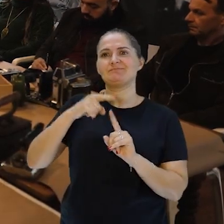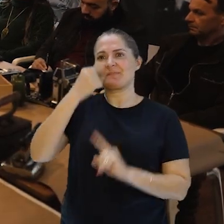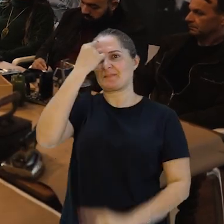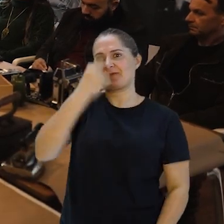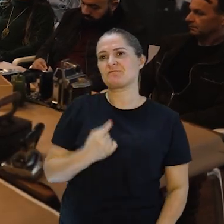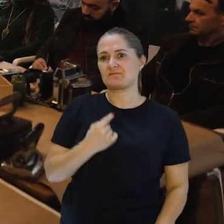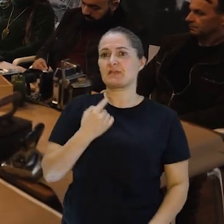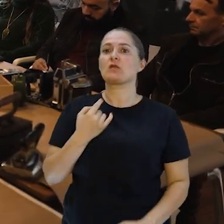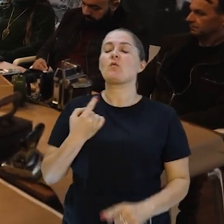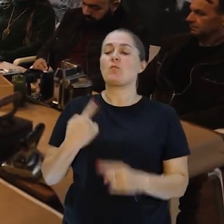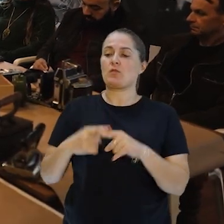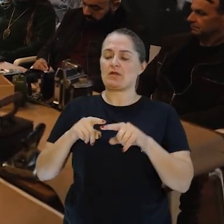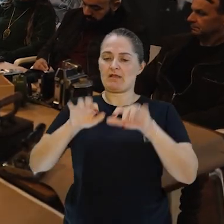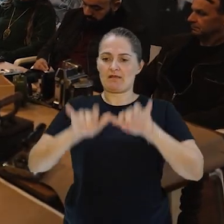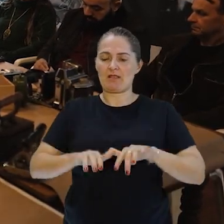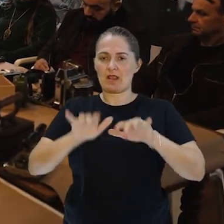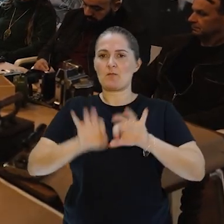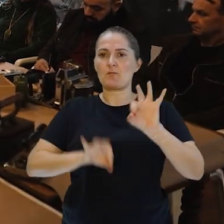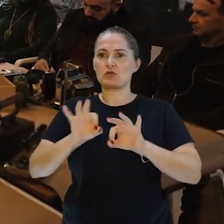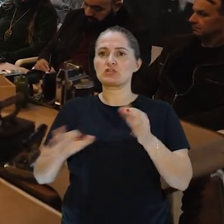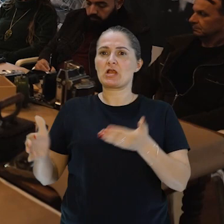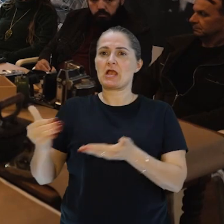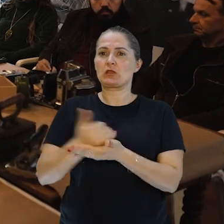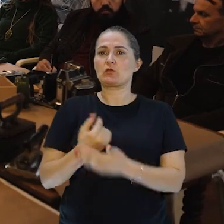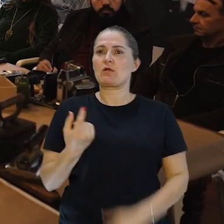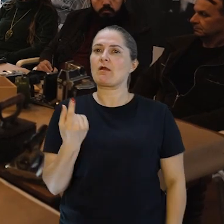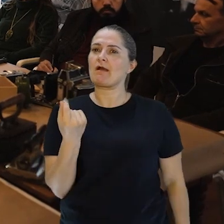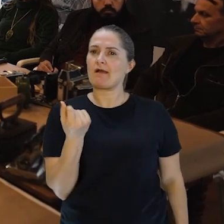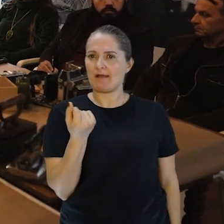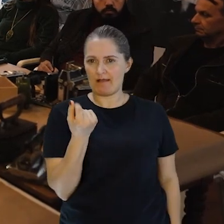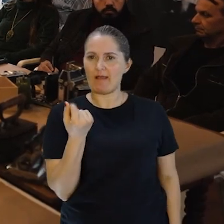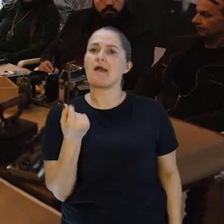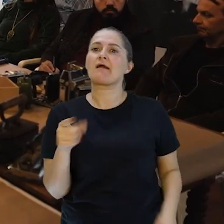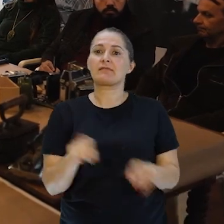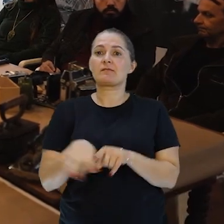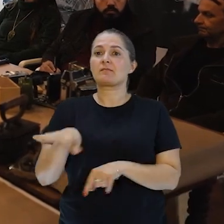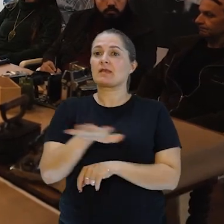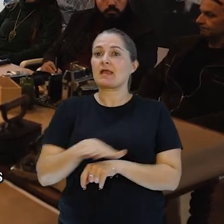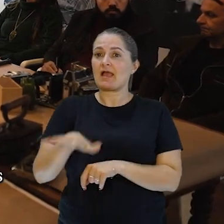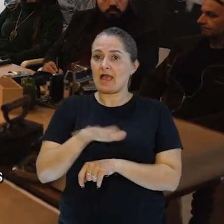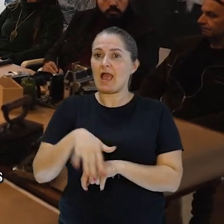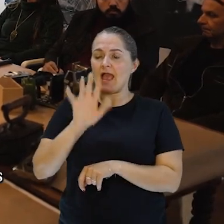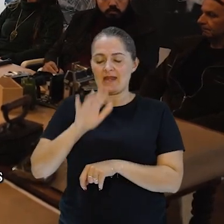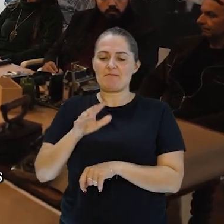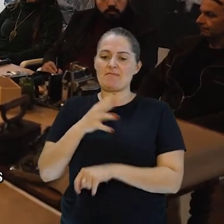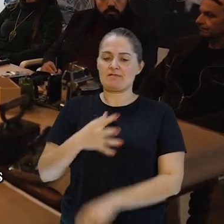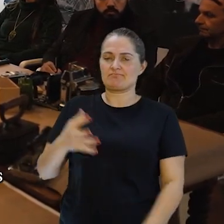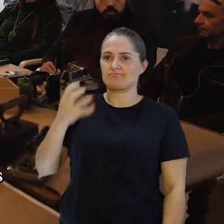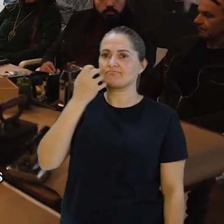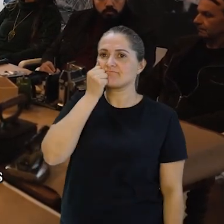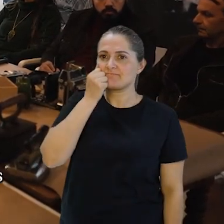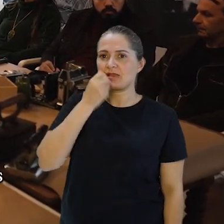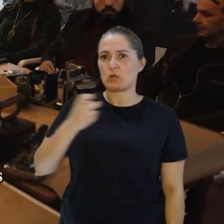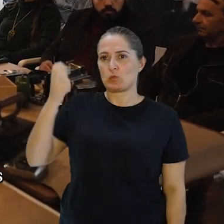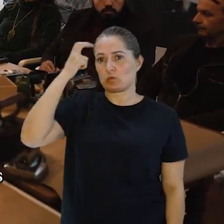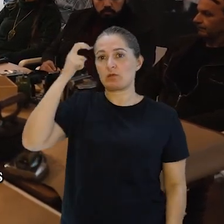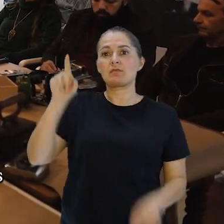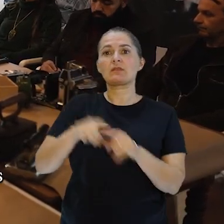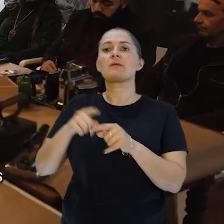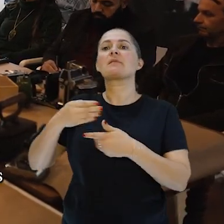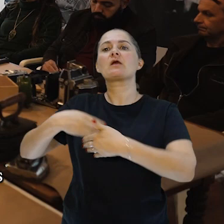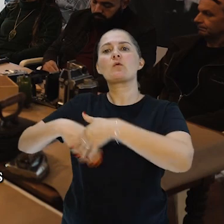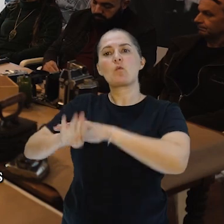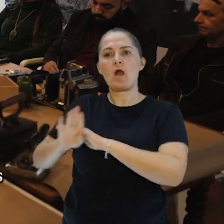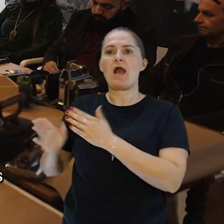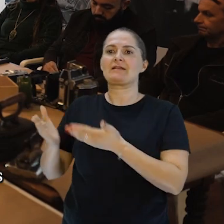né? Ou seja, escrever projetos que possam captar recursos e, enfim, na área de intervenção em bens culturais